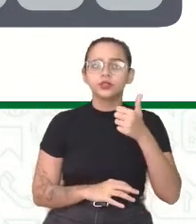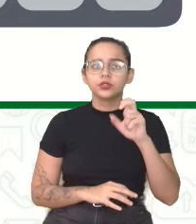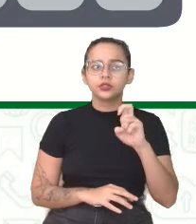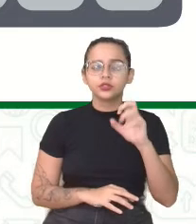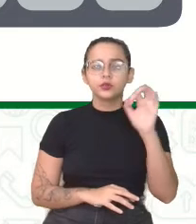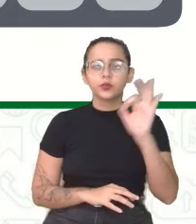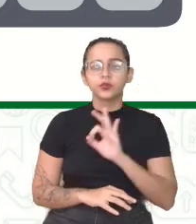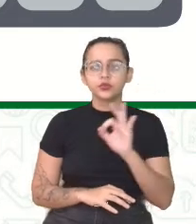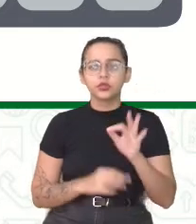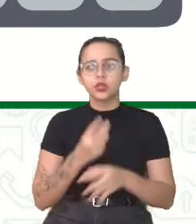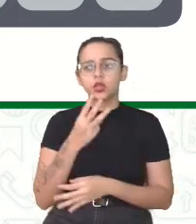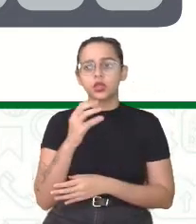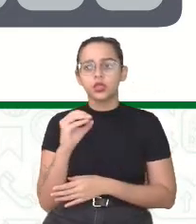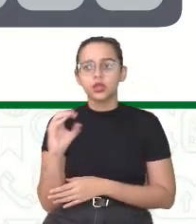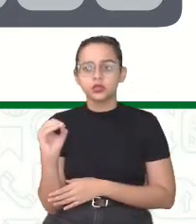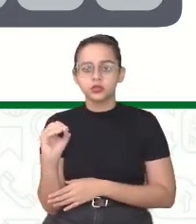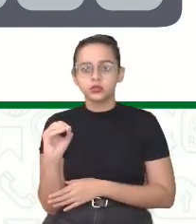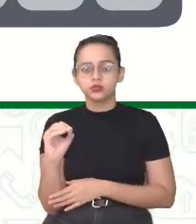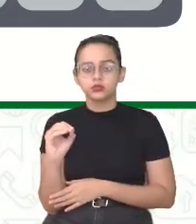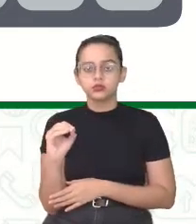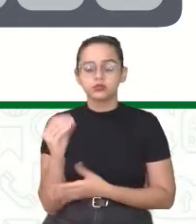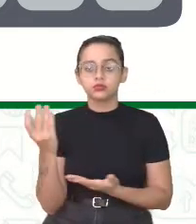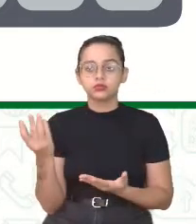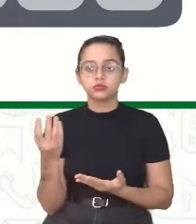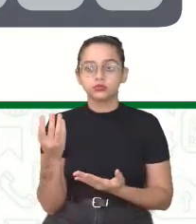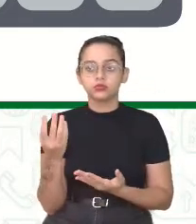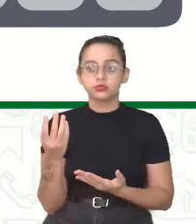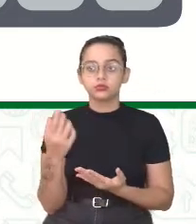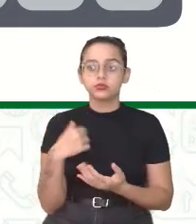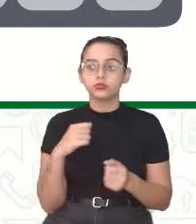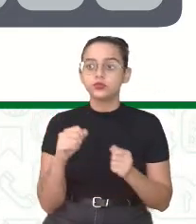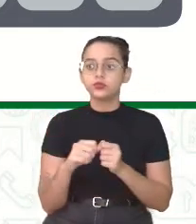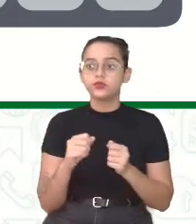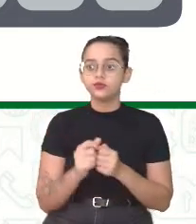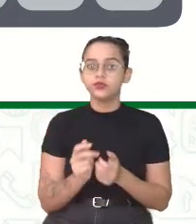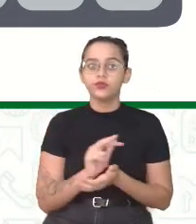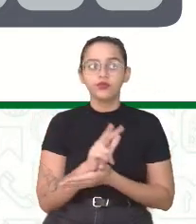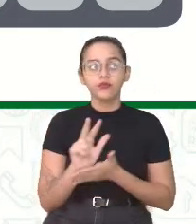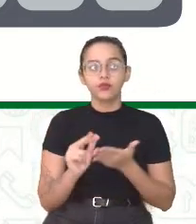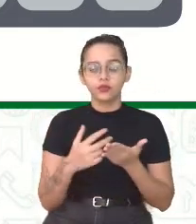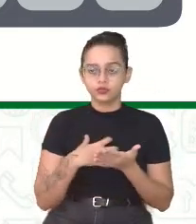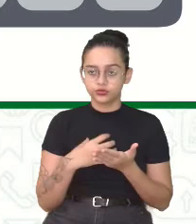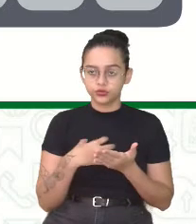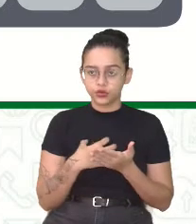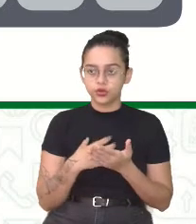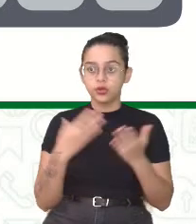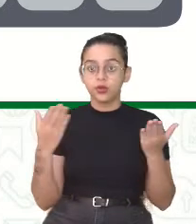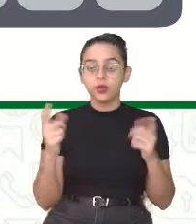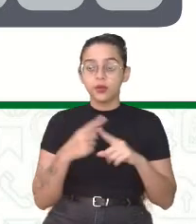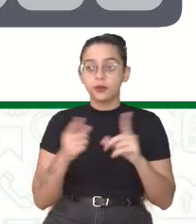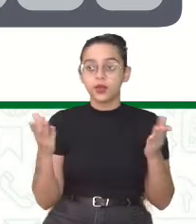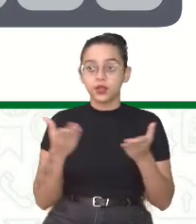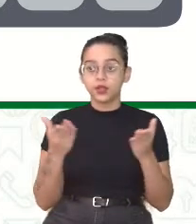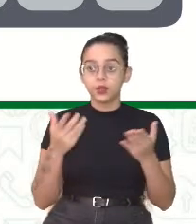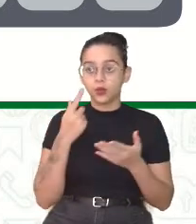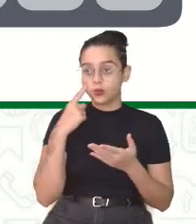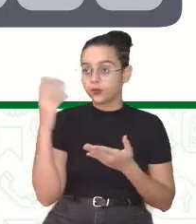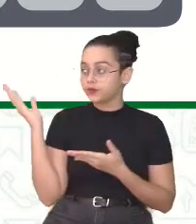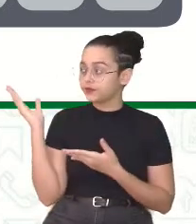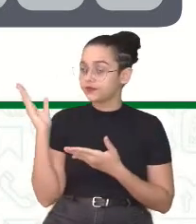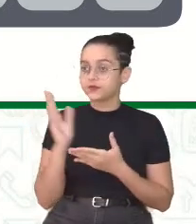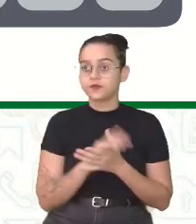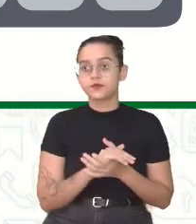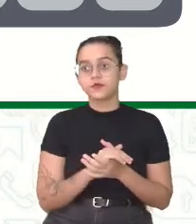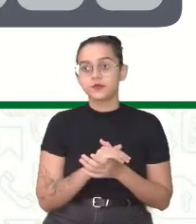de 300. Se eu vou fazer 15% de 300, eu vou fazer de várias formas. Nesse caso aqui, eu vou ter aqui ilustrando como se fosse